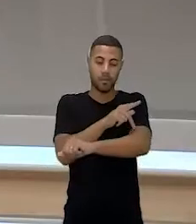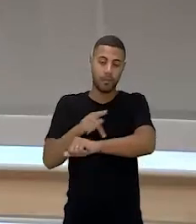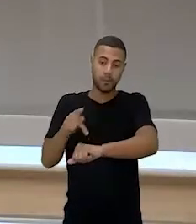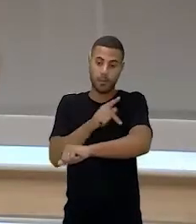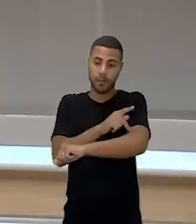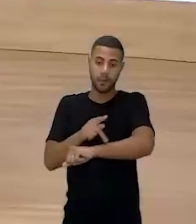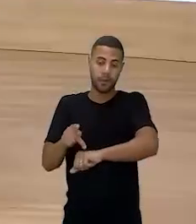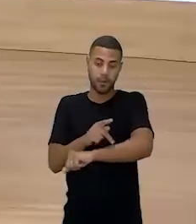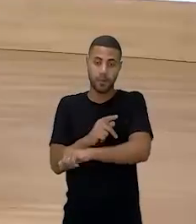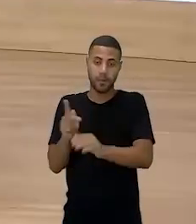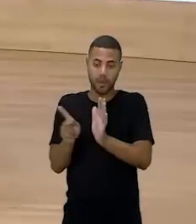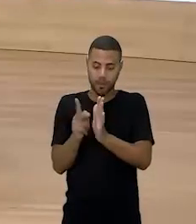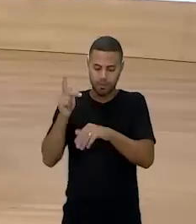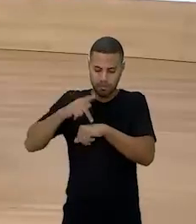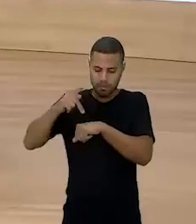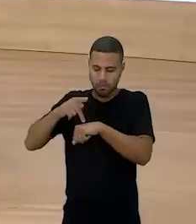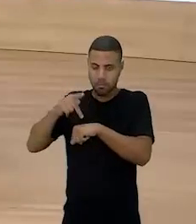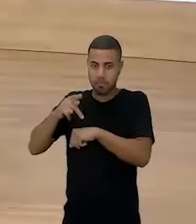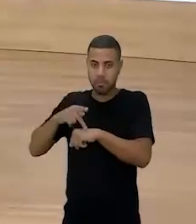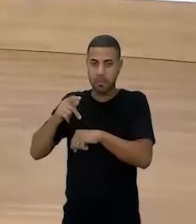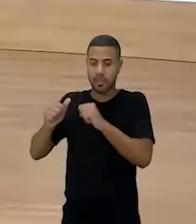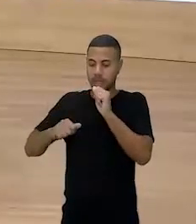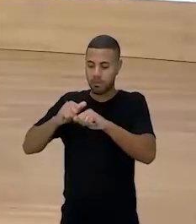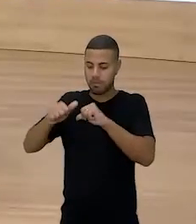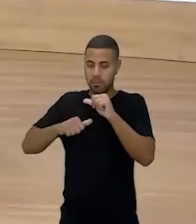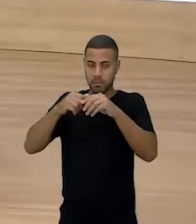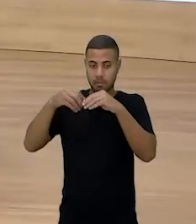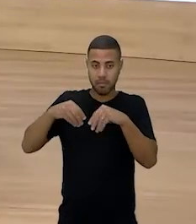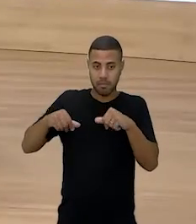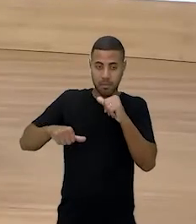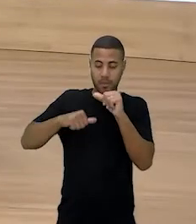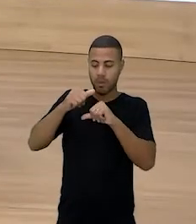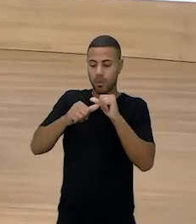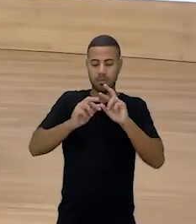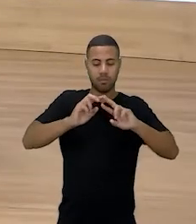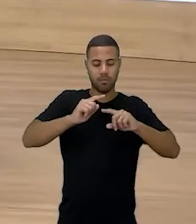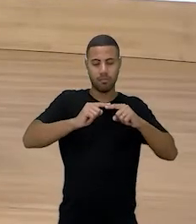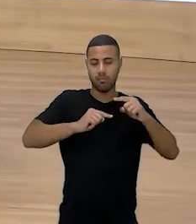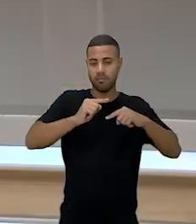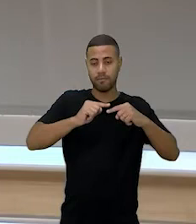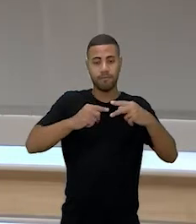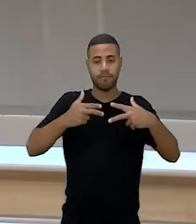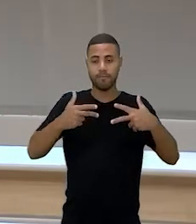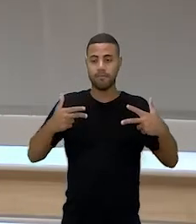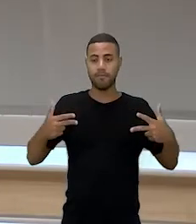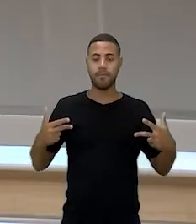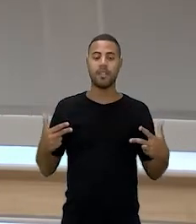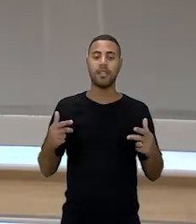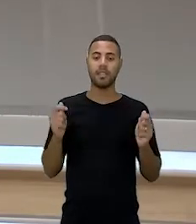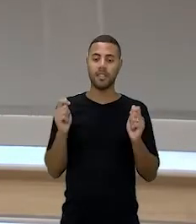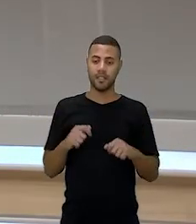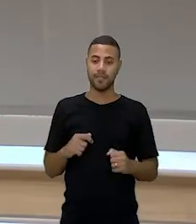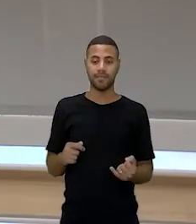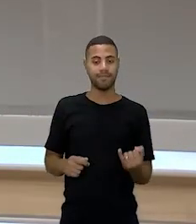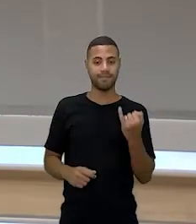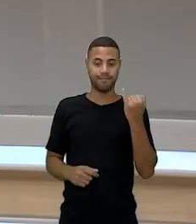forma calcária, ele também pode ser transformado em outros materiais também de